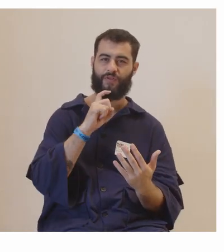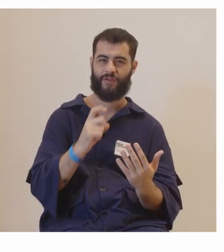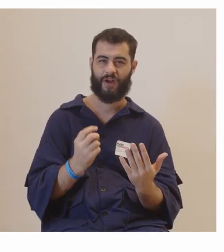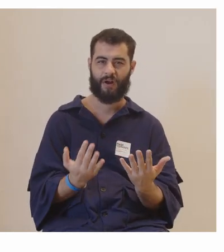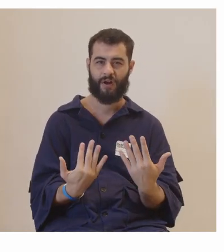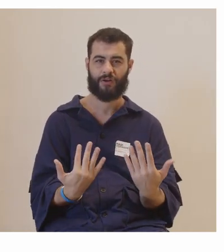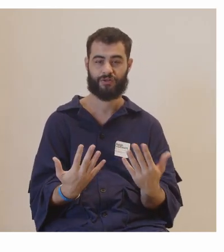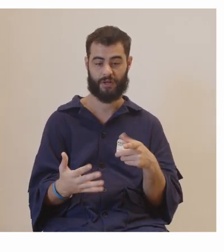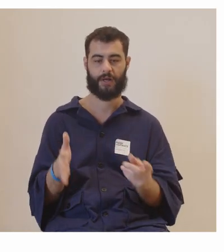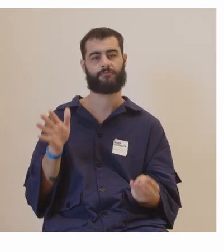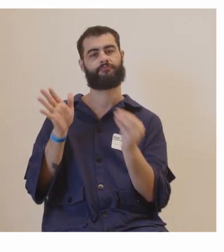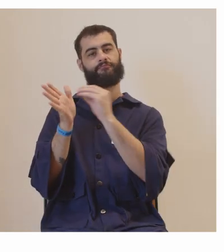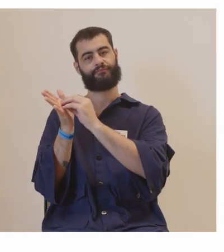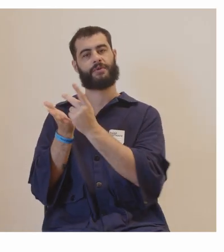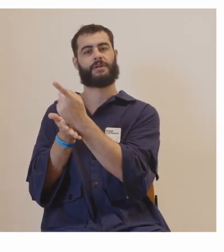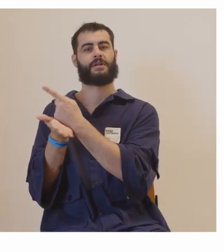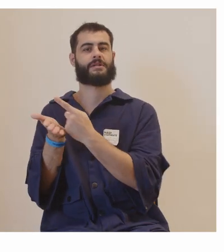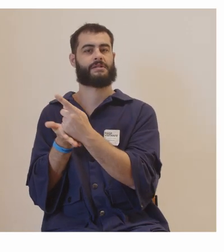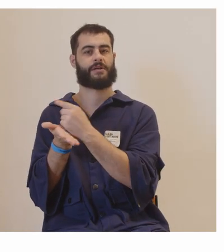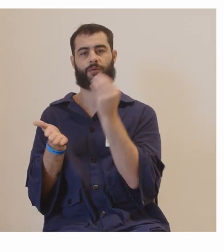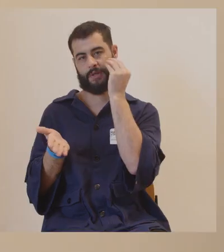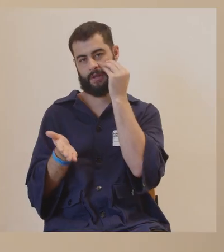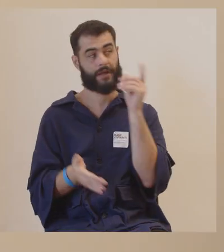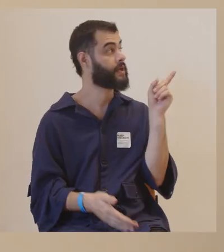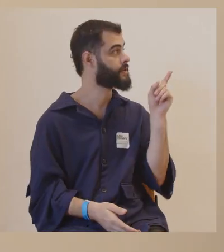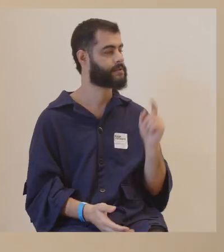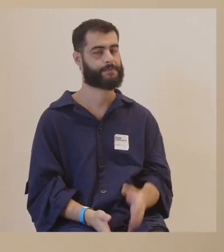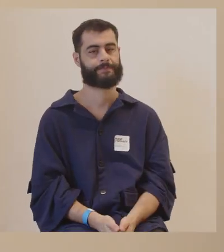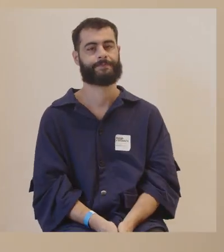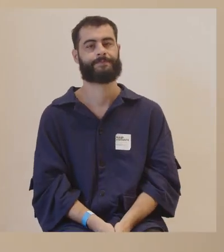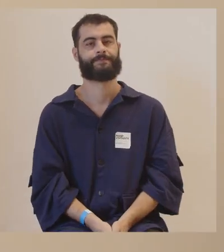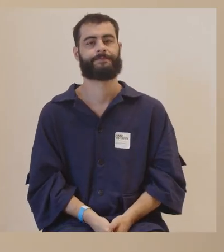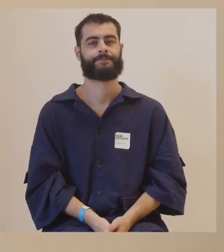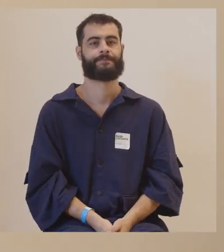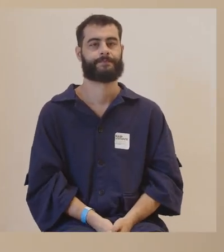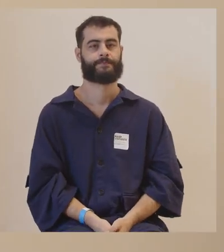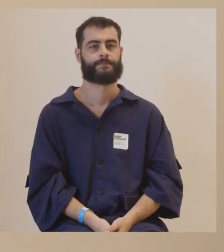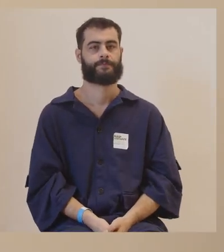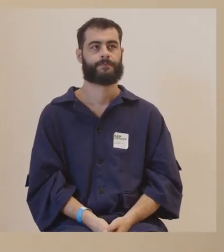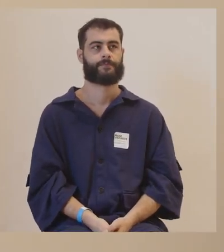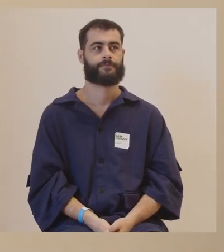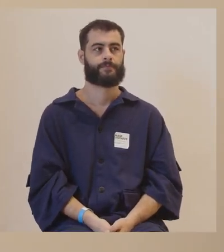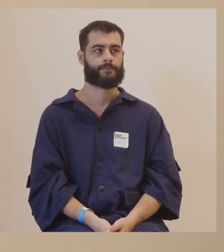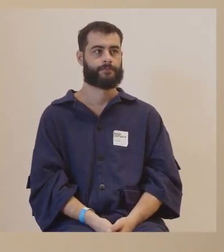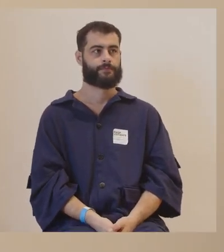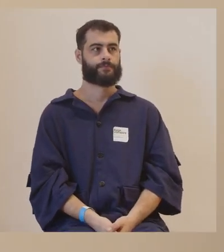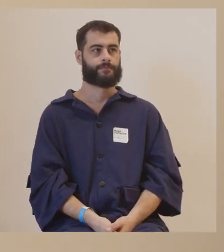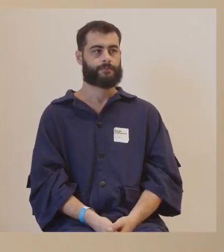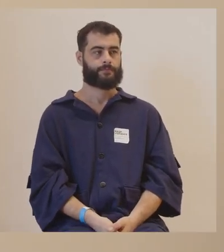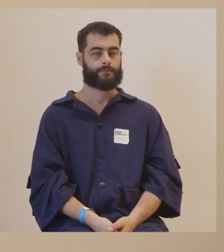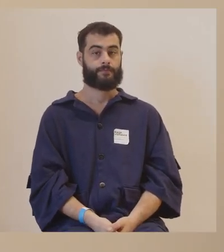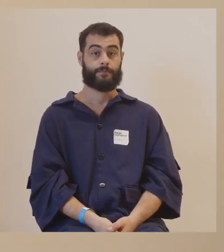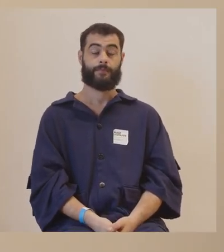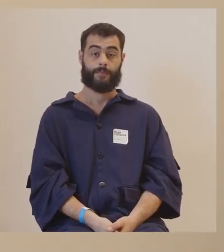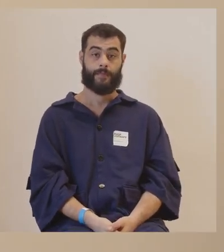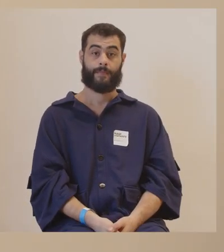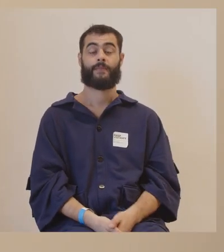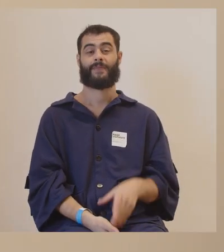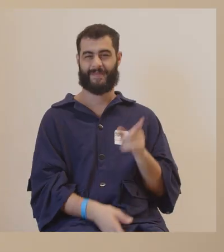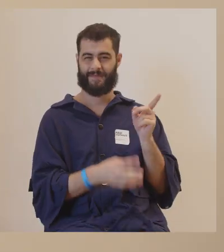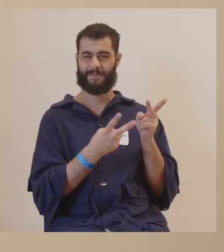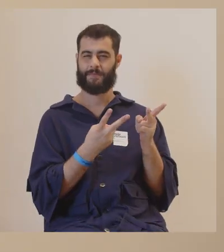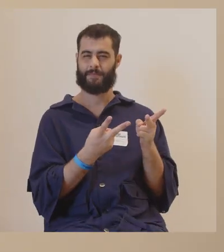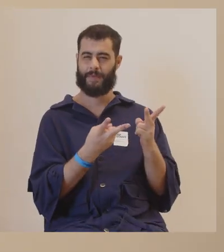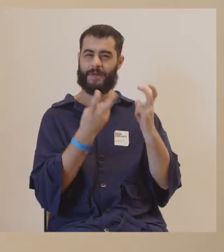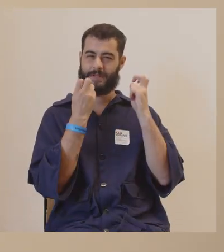na Canoa sobre o Ept, né? Por exemplo, a gente percebe que, quer dizer, ele tem,